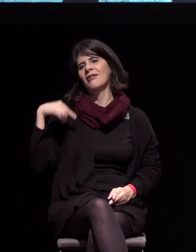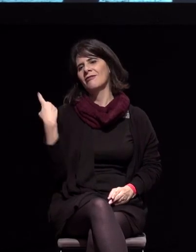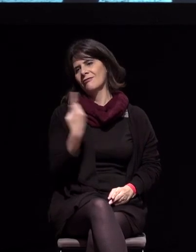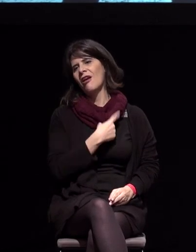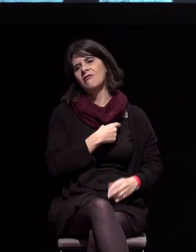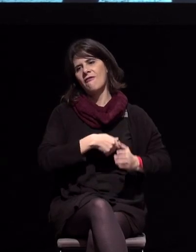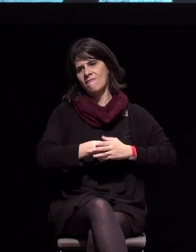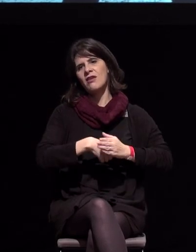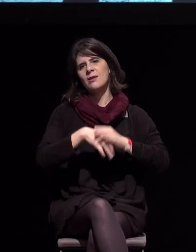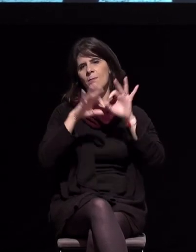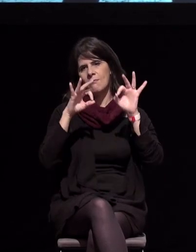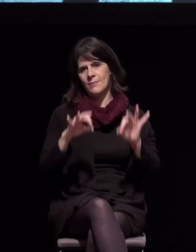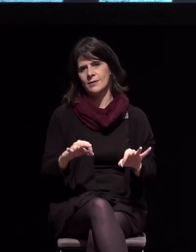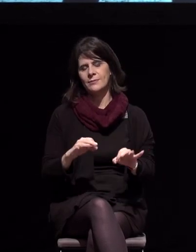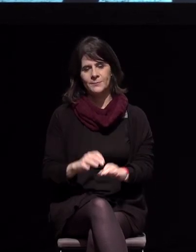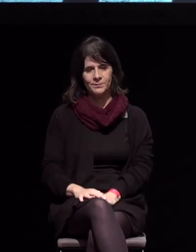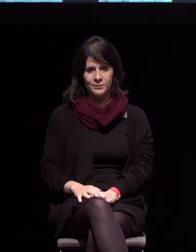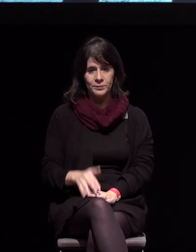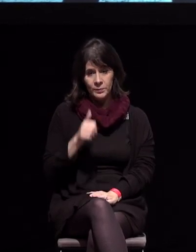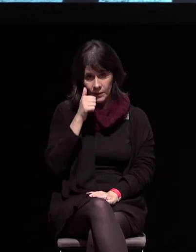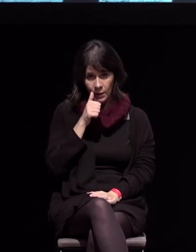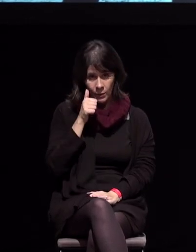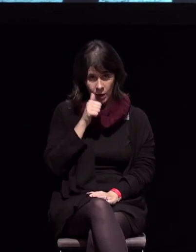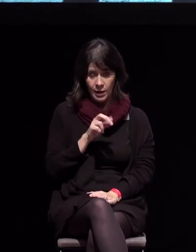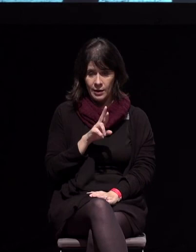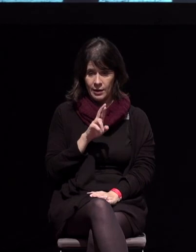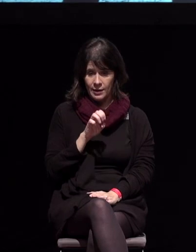Tá? A Renata Bittencourt, ela